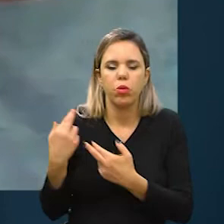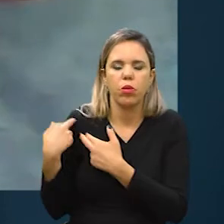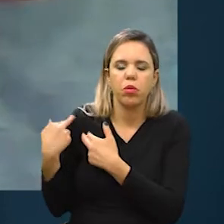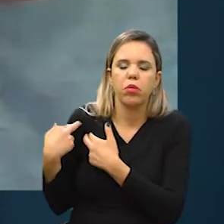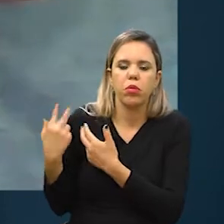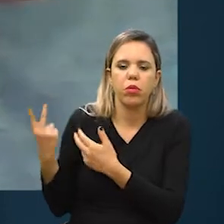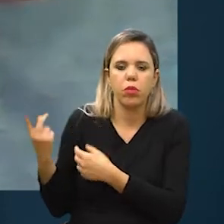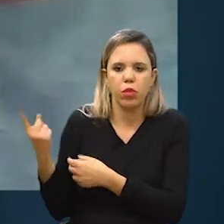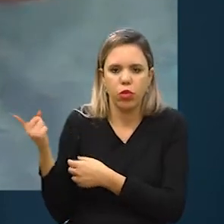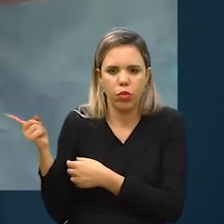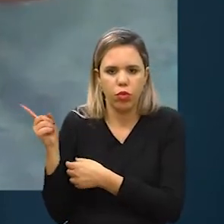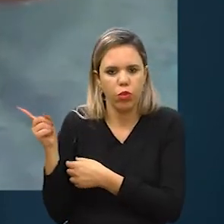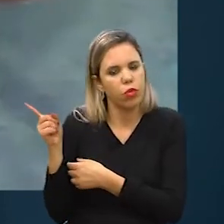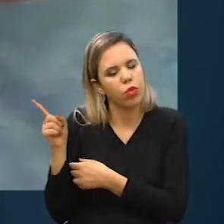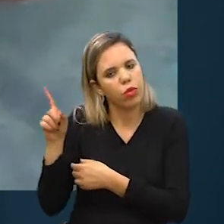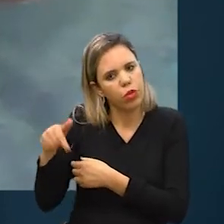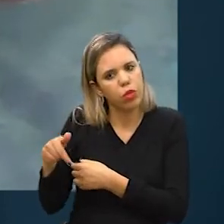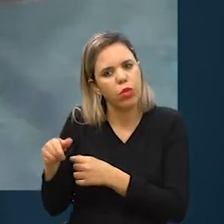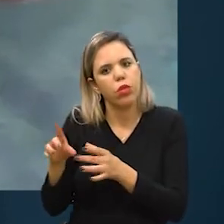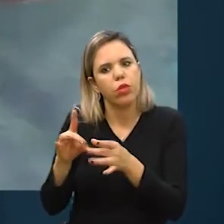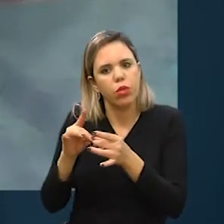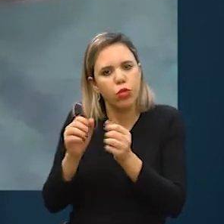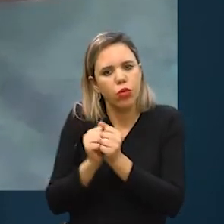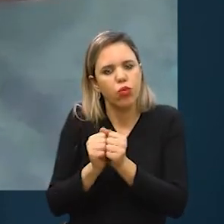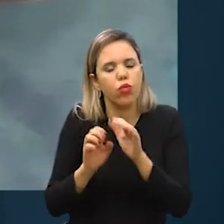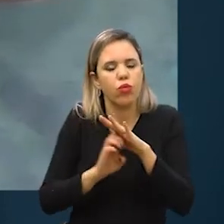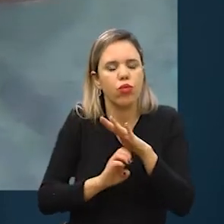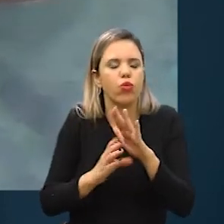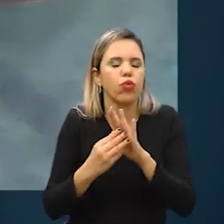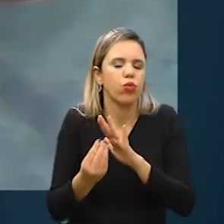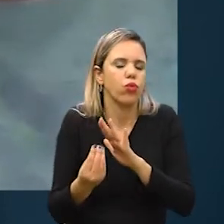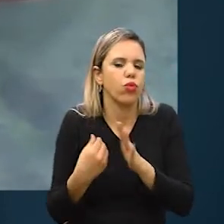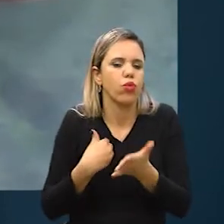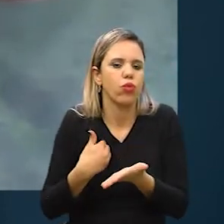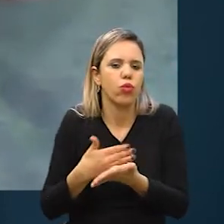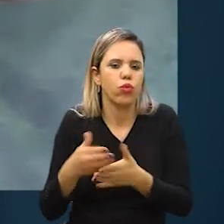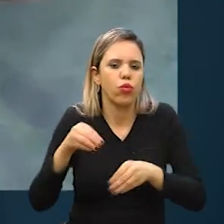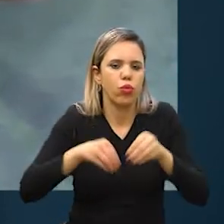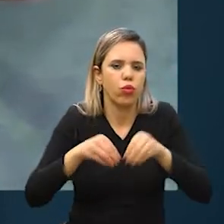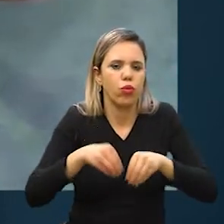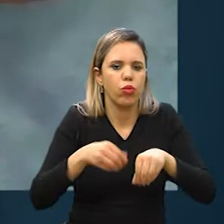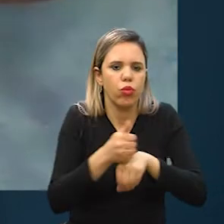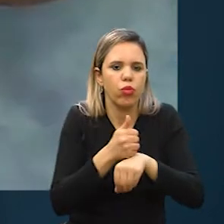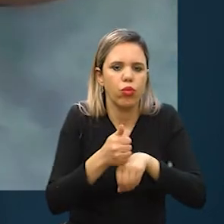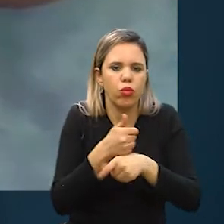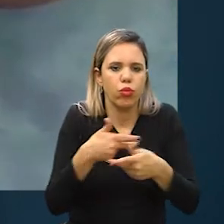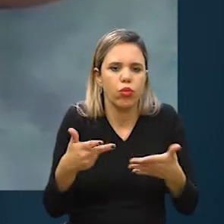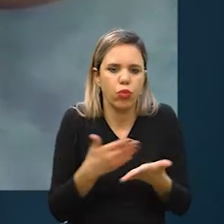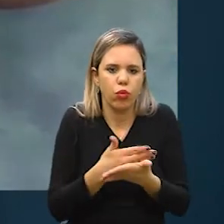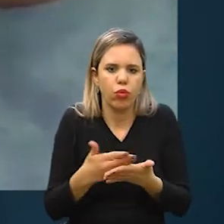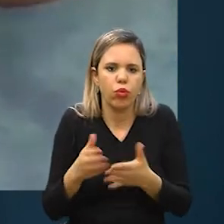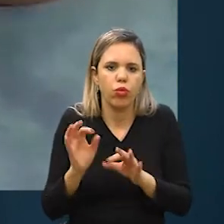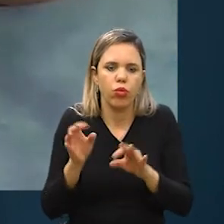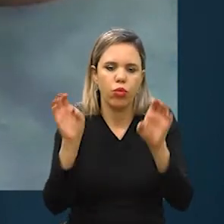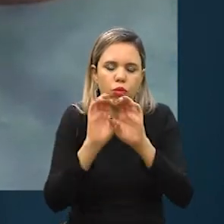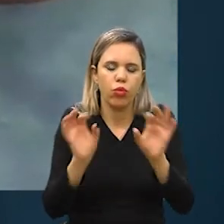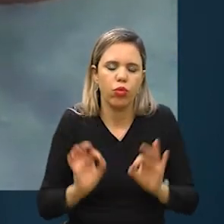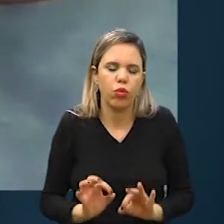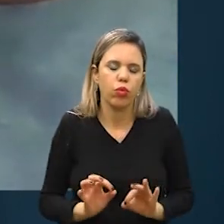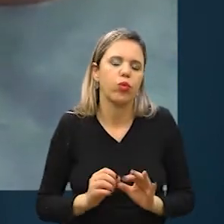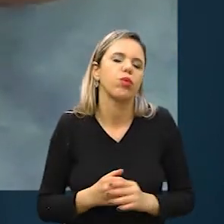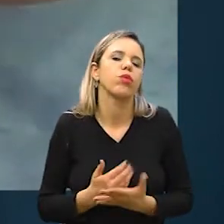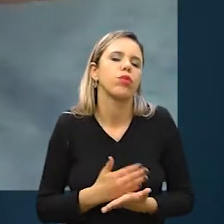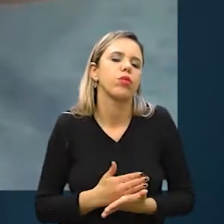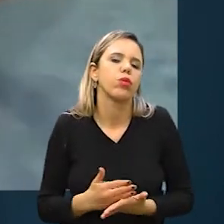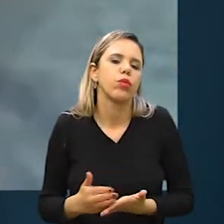guarda-chuva. E o Daniel era um desses franqueados, né? Eu comecei a montar equipe, as coisas começaram a se